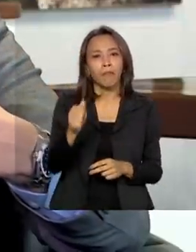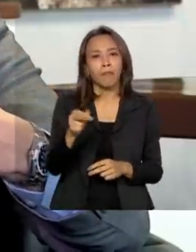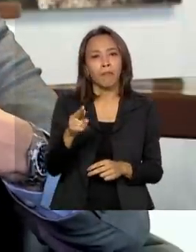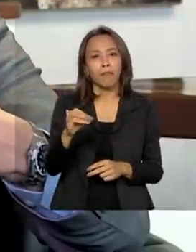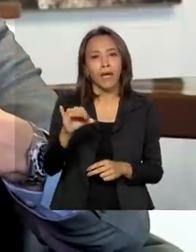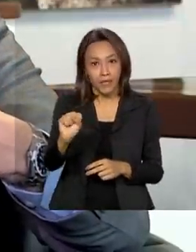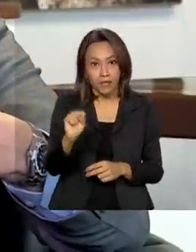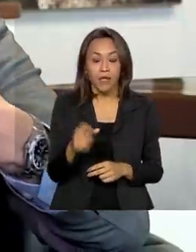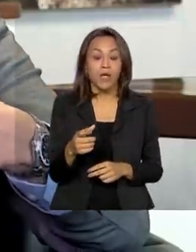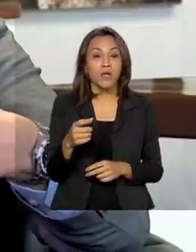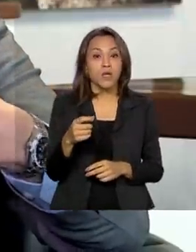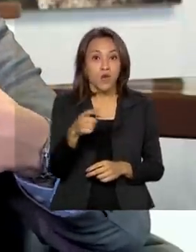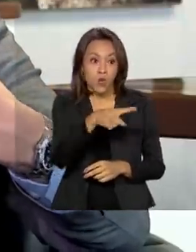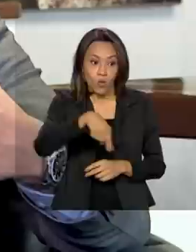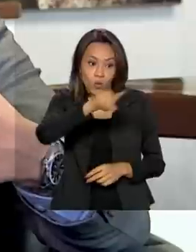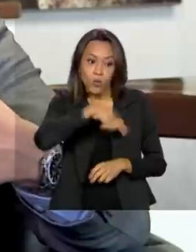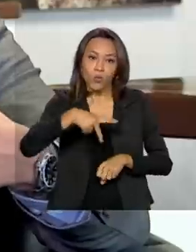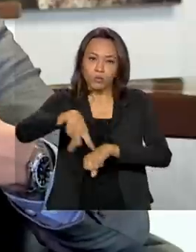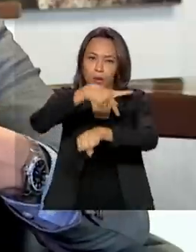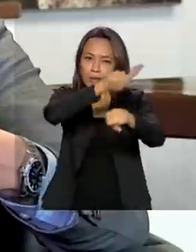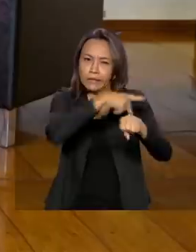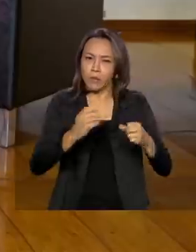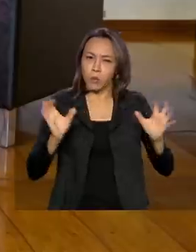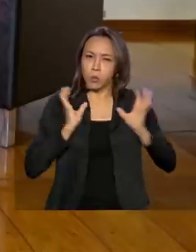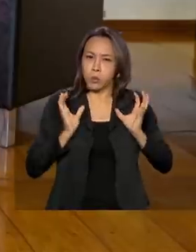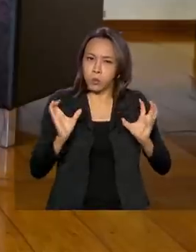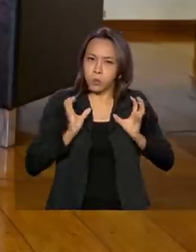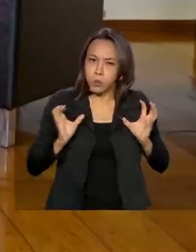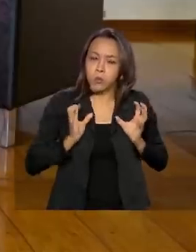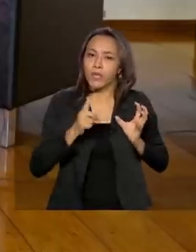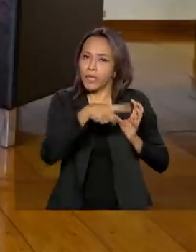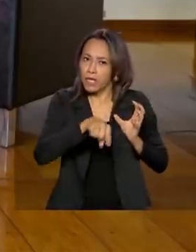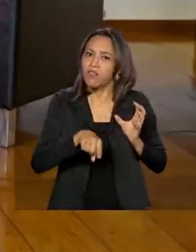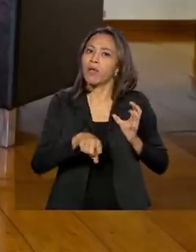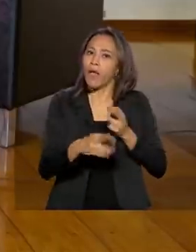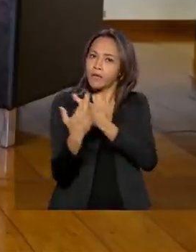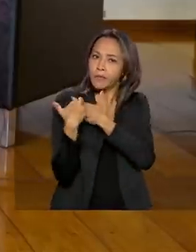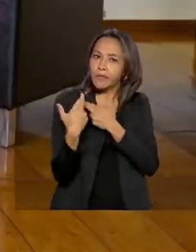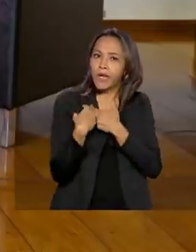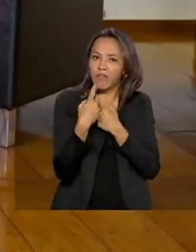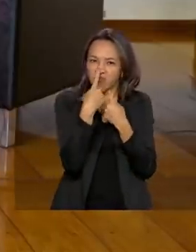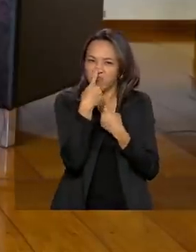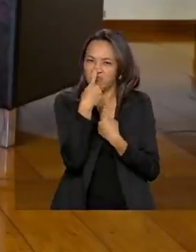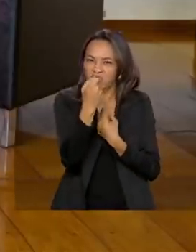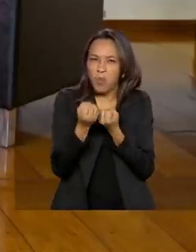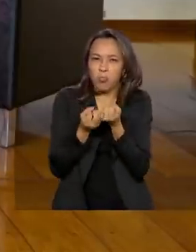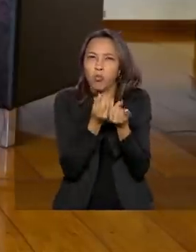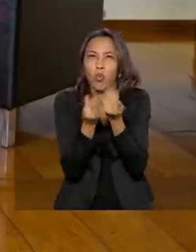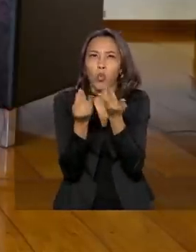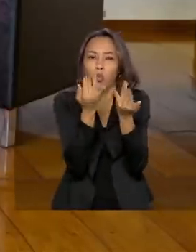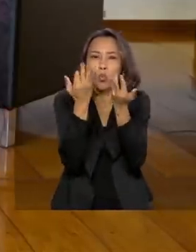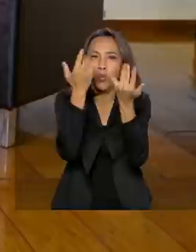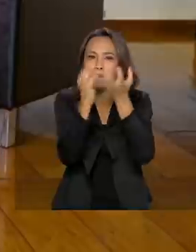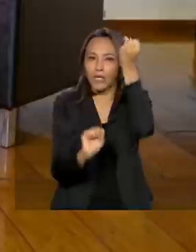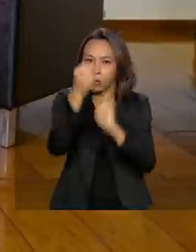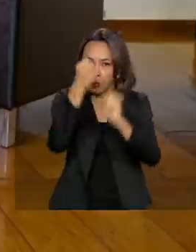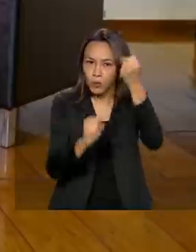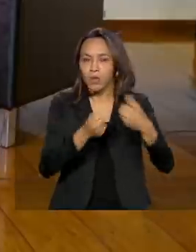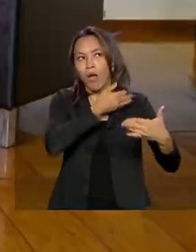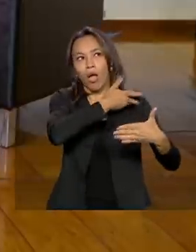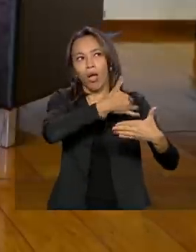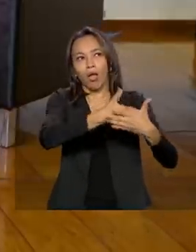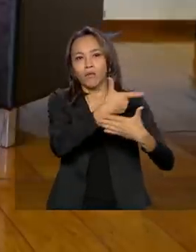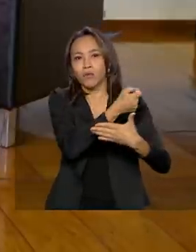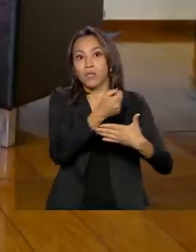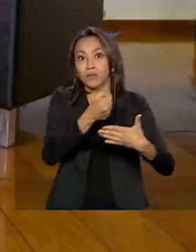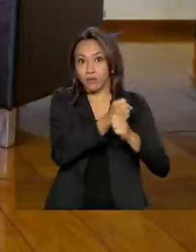responsáveis pelo grande volume de emissões nos últimos, digamos, 200 anos, eles têm no inventário de